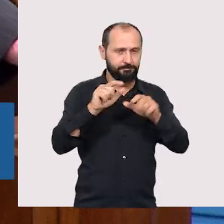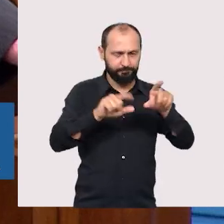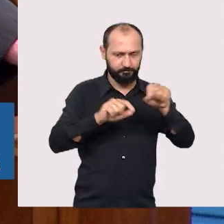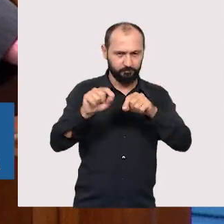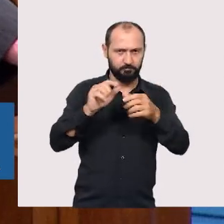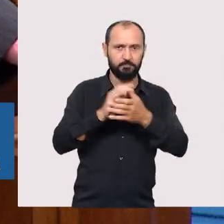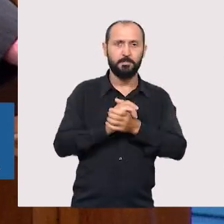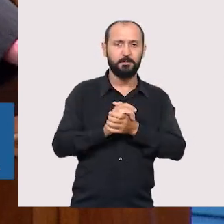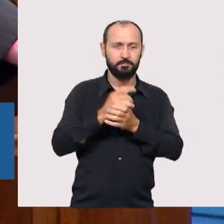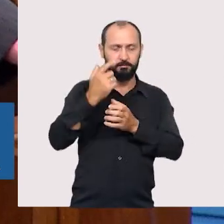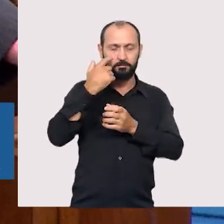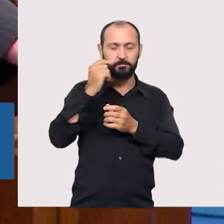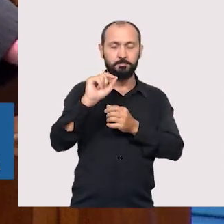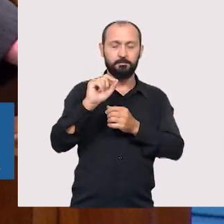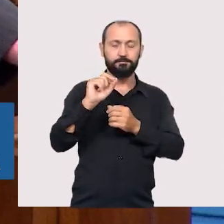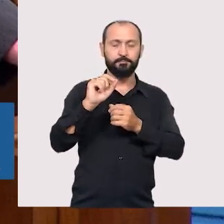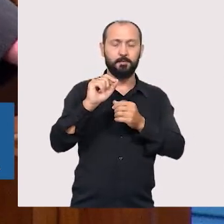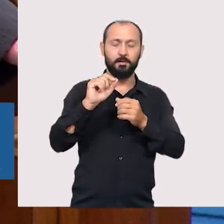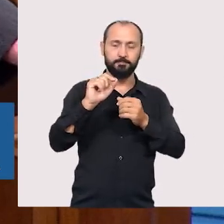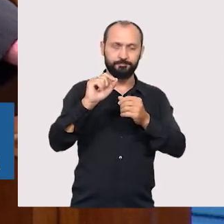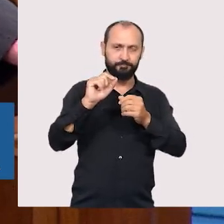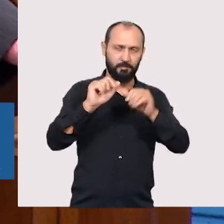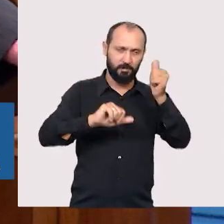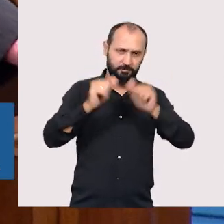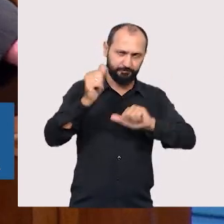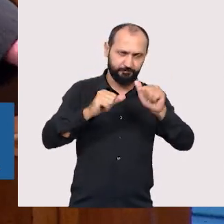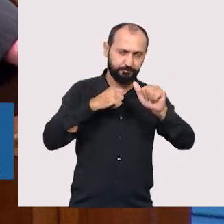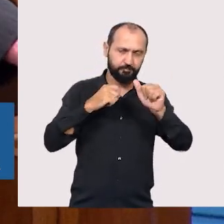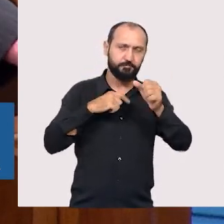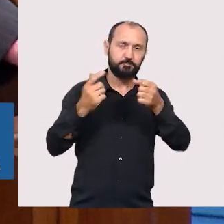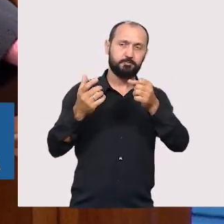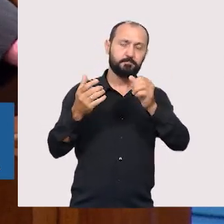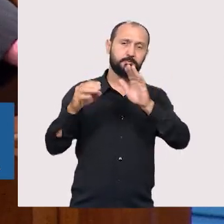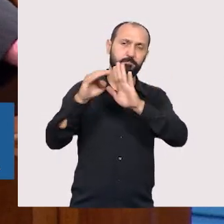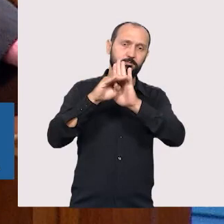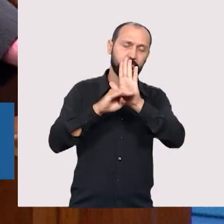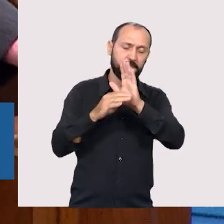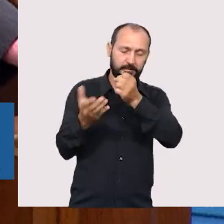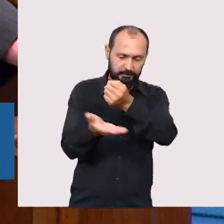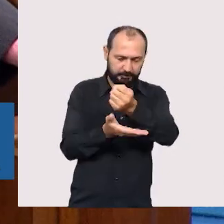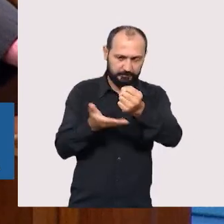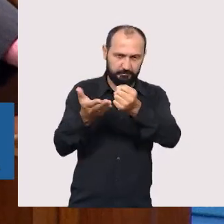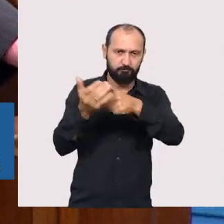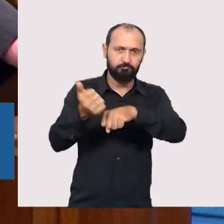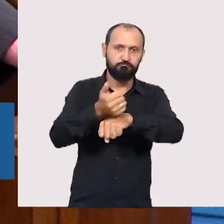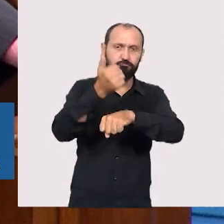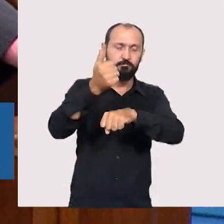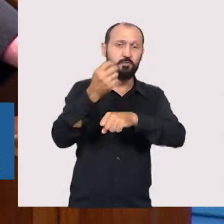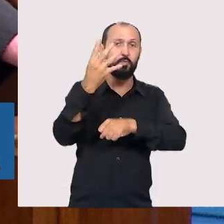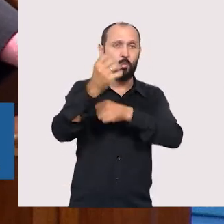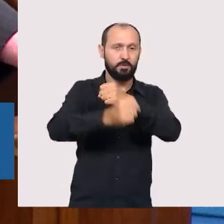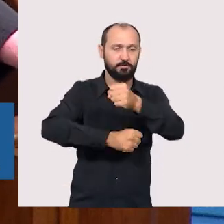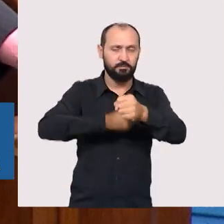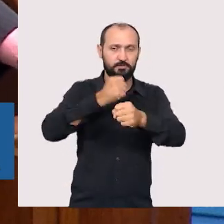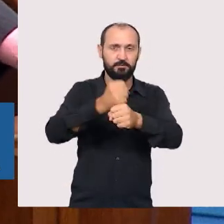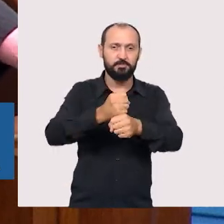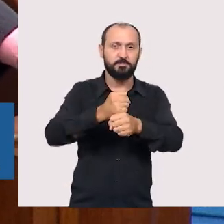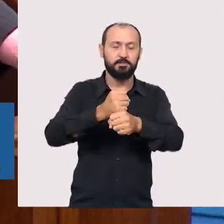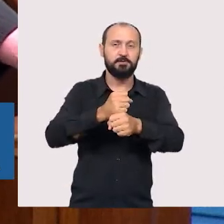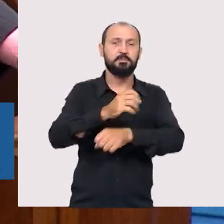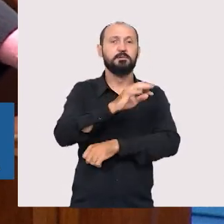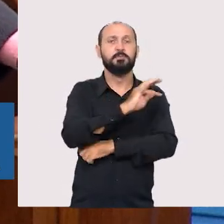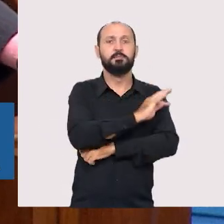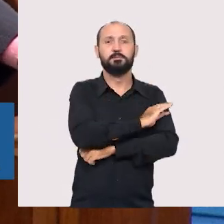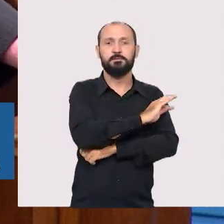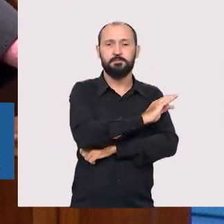todo um processo intenso e extenso de avaliação para que se tenha um critério mínimo de qualidade desses que vão servir a população com um mandato